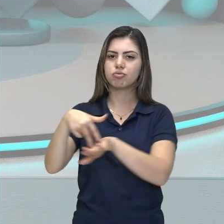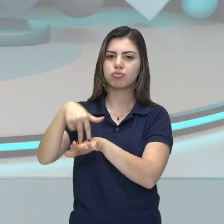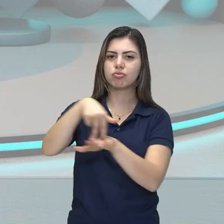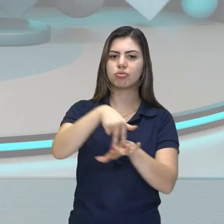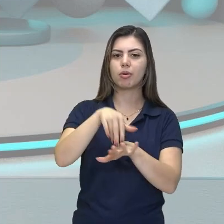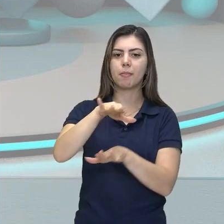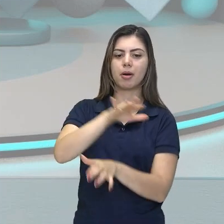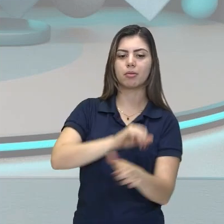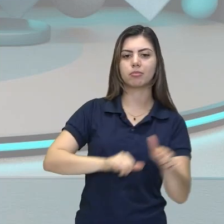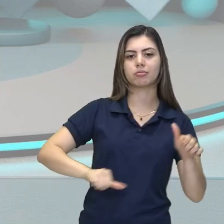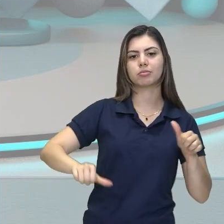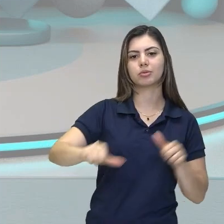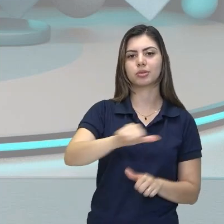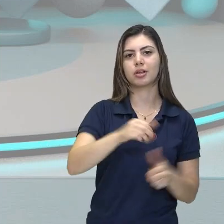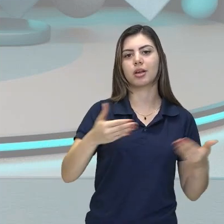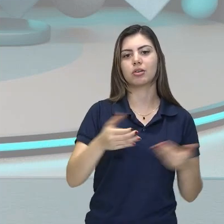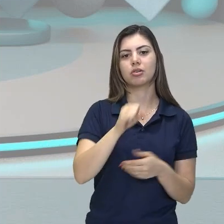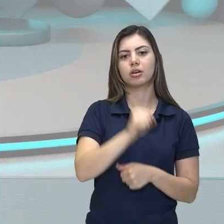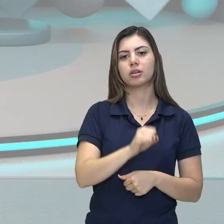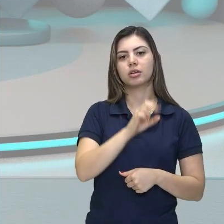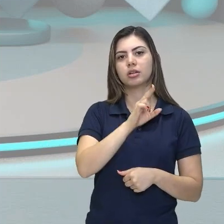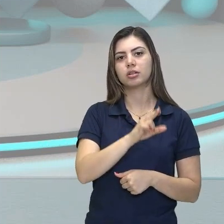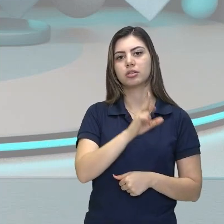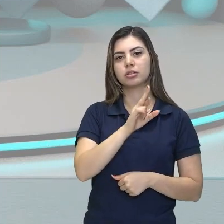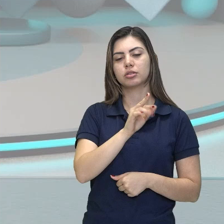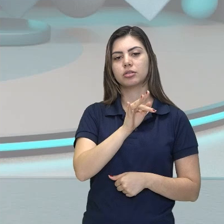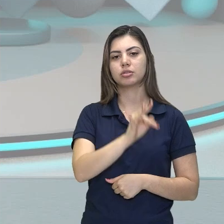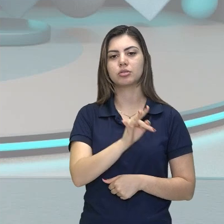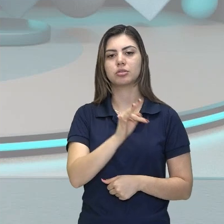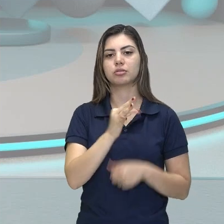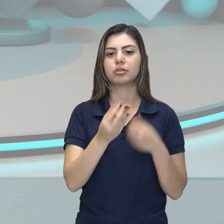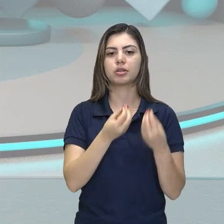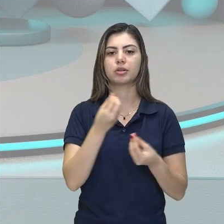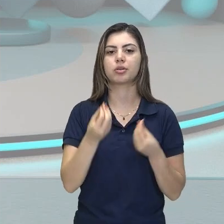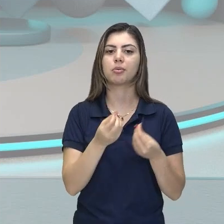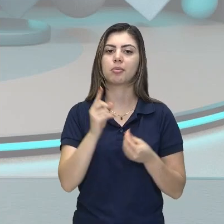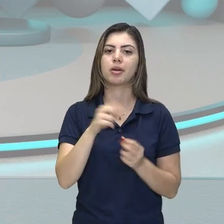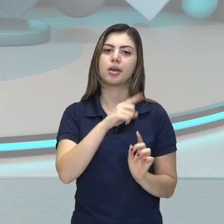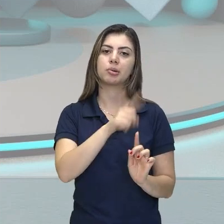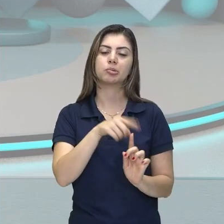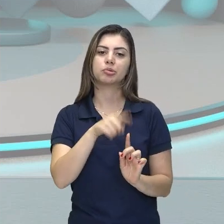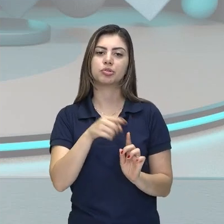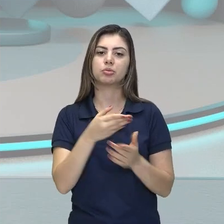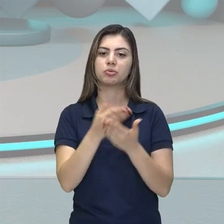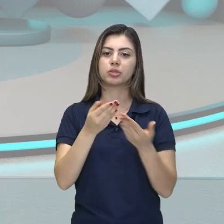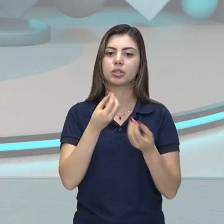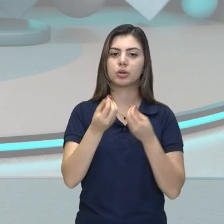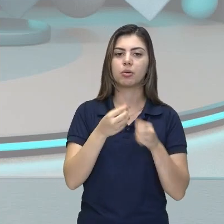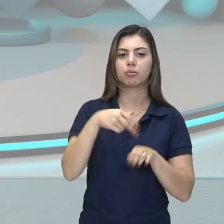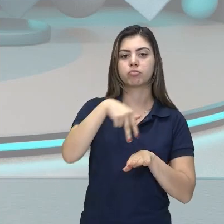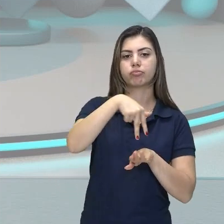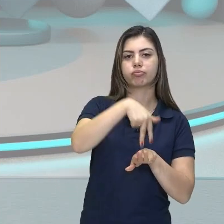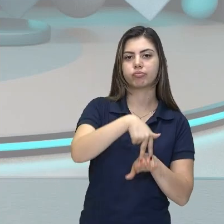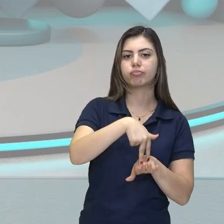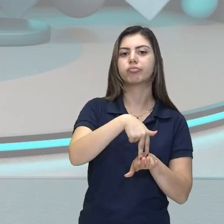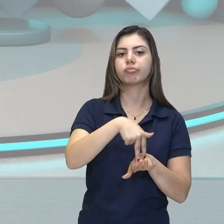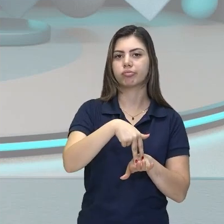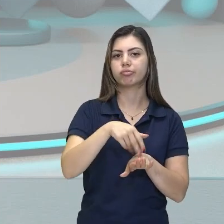o SUP não, o SUP você vai ver aí que tem algumas modalidades, você vai estar sempre em cima de uma prancha, vai estar sempre